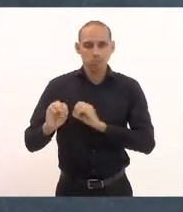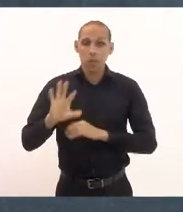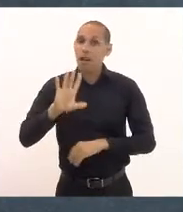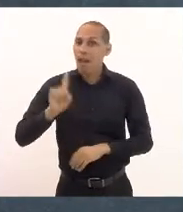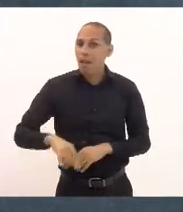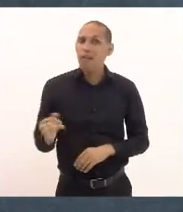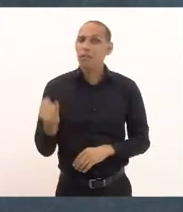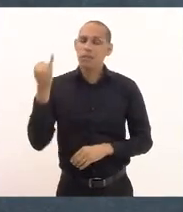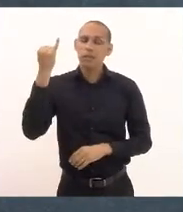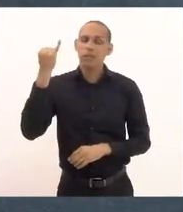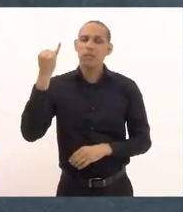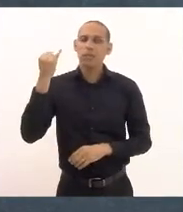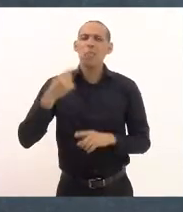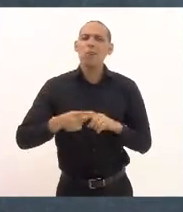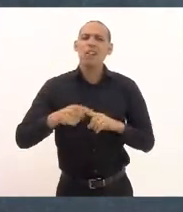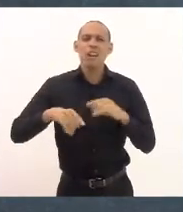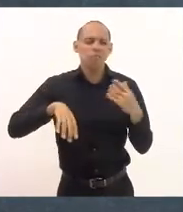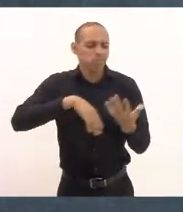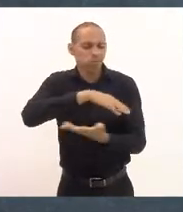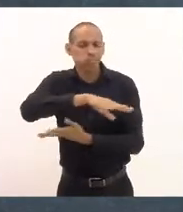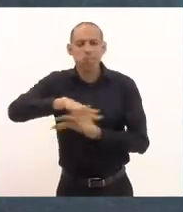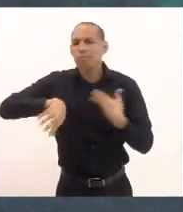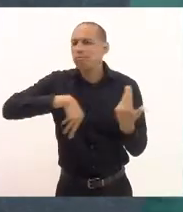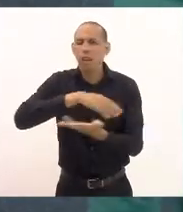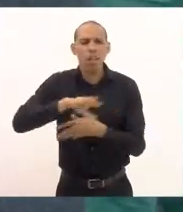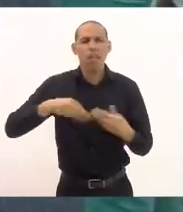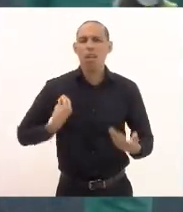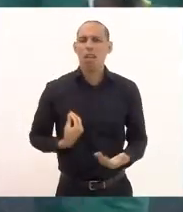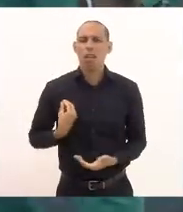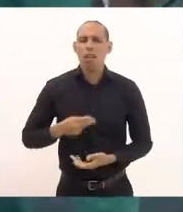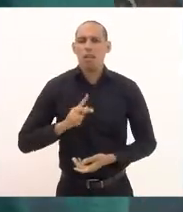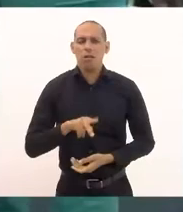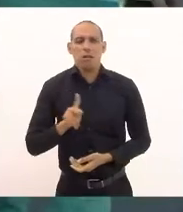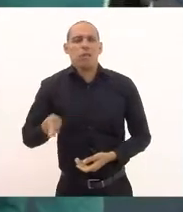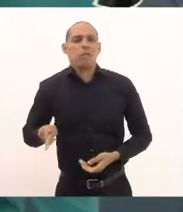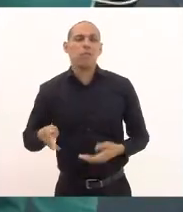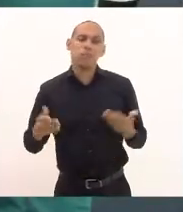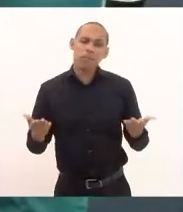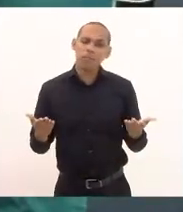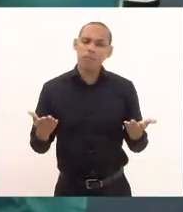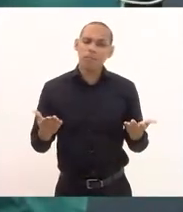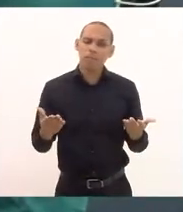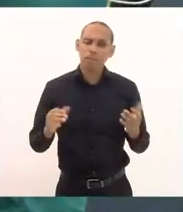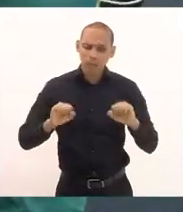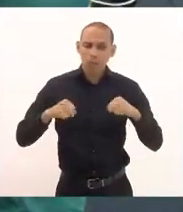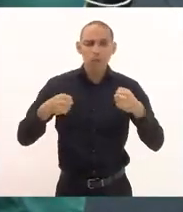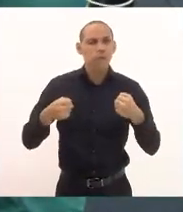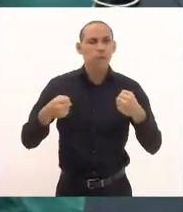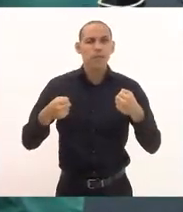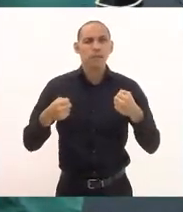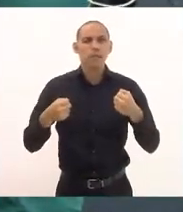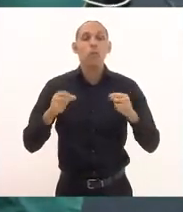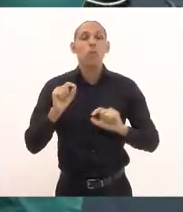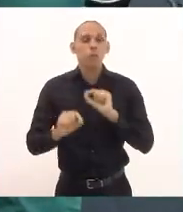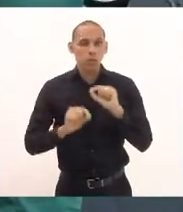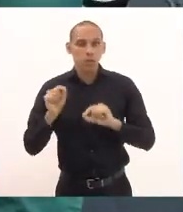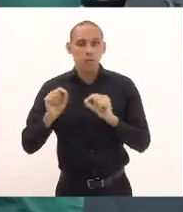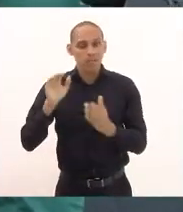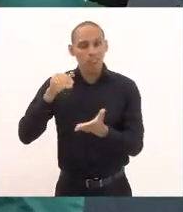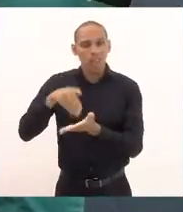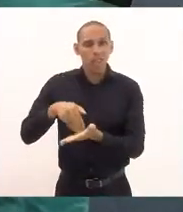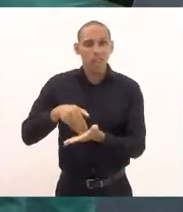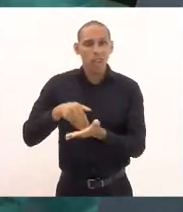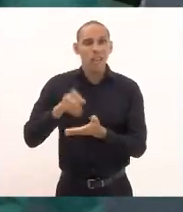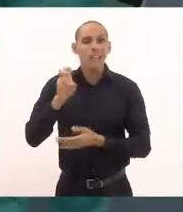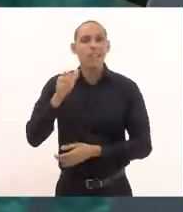um aspecto muito importante que está desorganizando a vida de vários professores. Então, eu só queria frisar esse entendimento de que até a segunda quinzena de março,